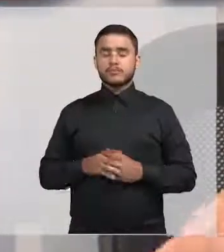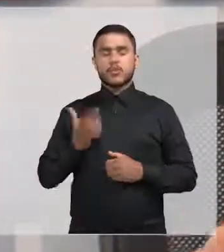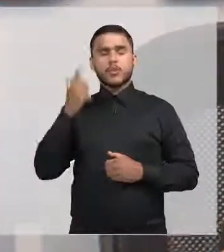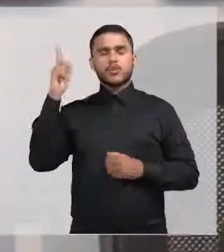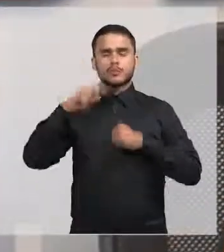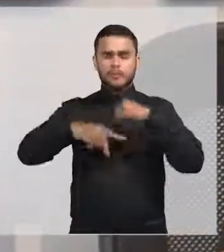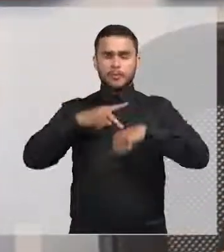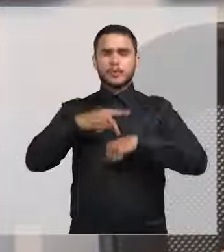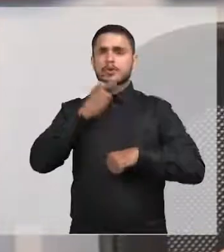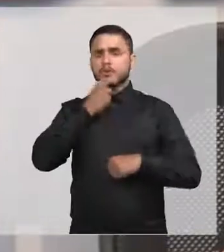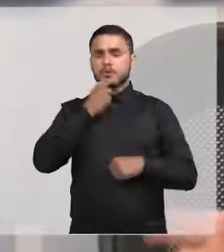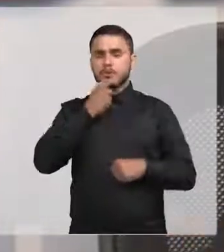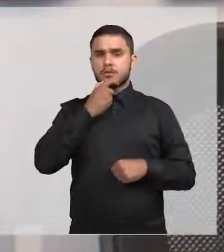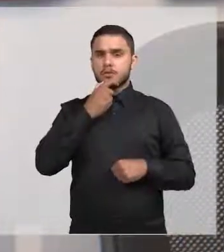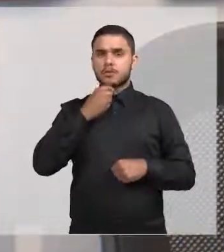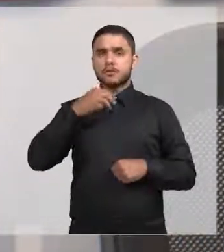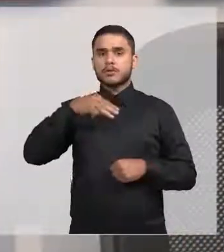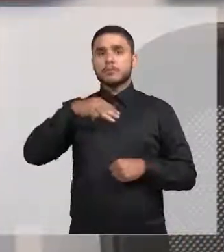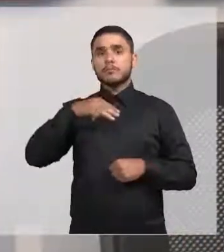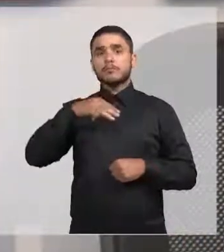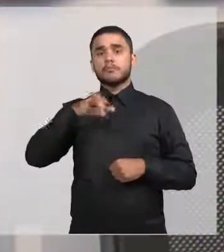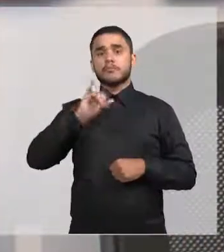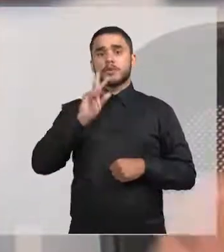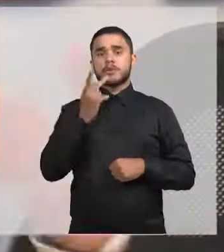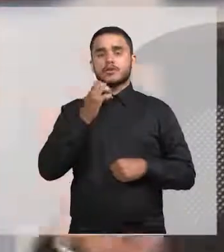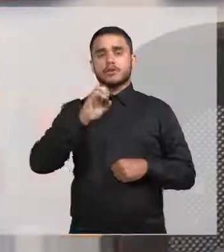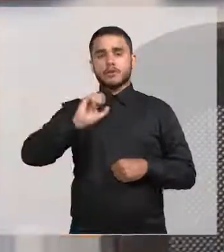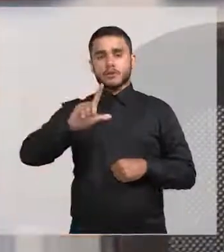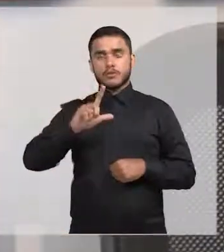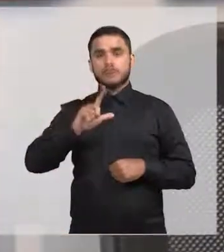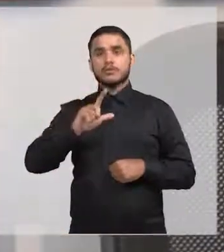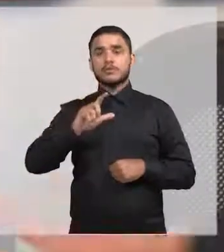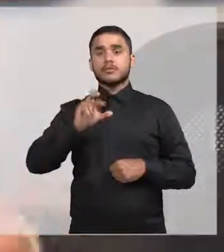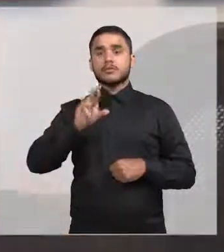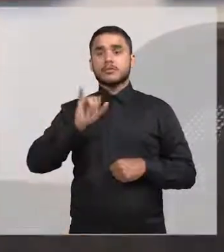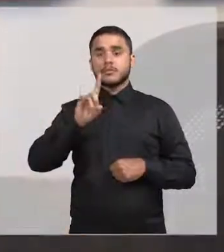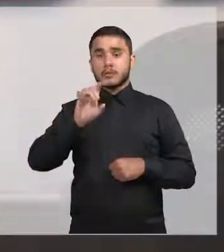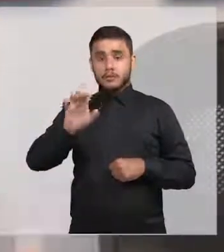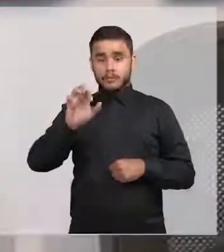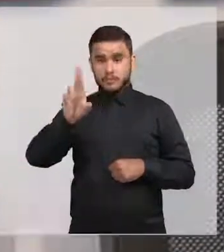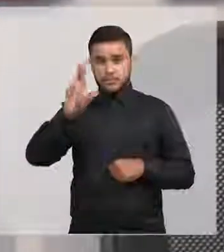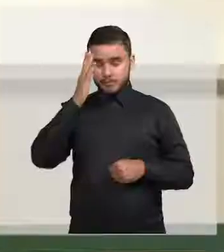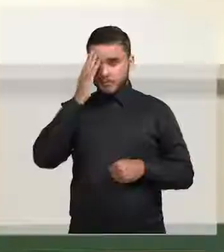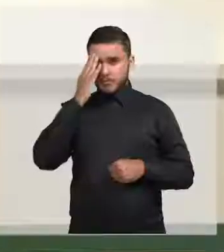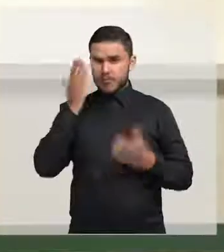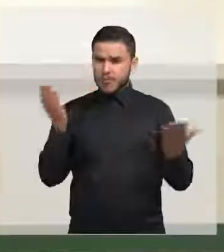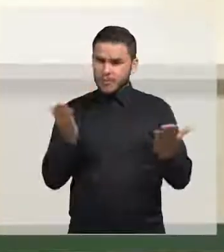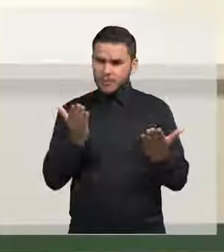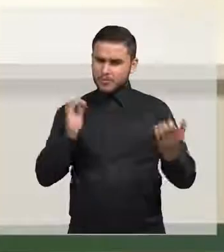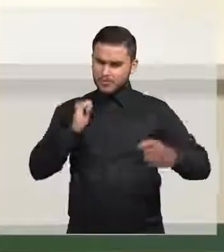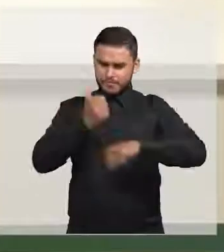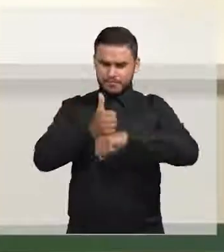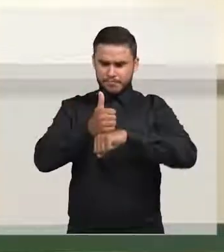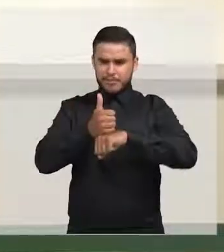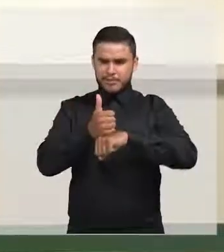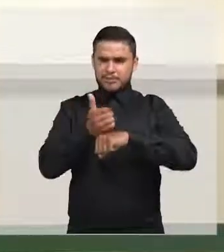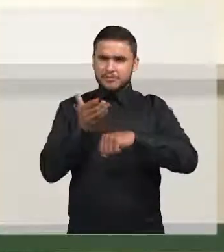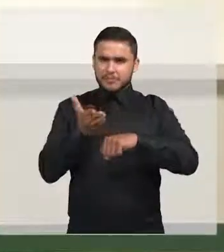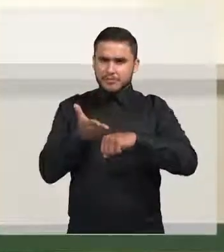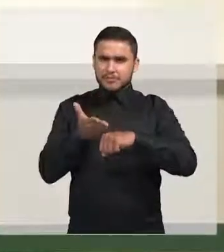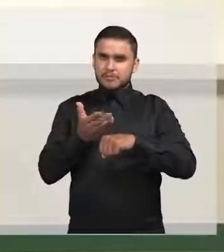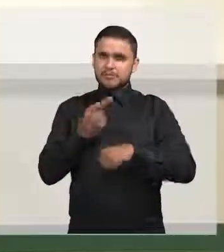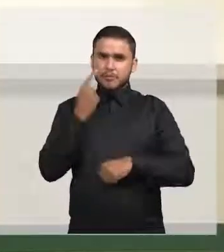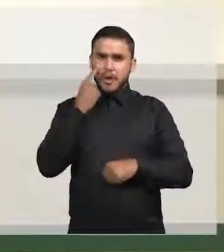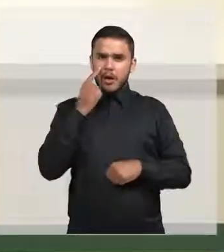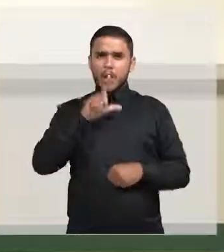o ônus. Essa é interessante. Mas, Luiz, Essa indicação ela é feita... Essa... Não dá para você